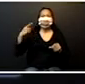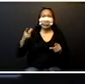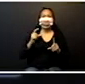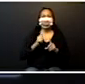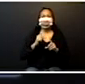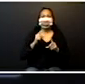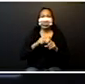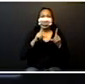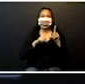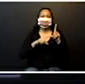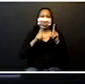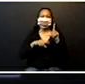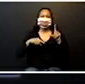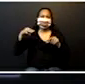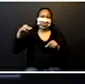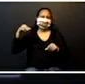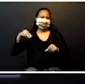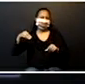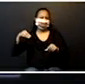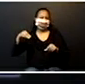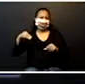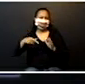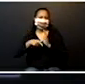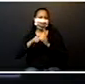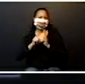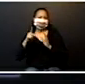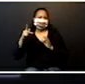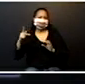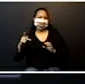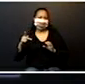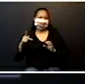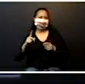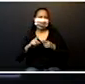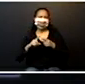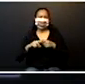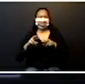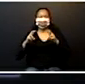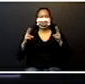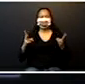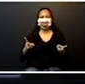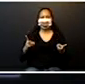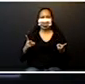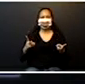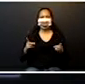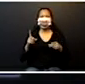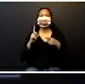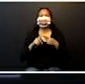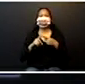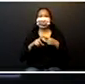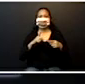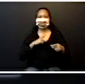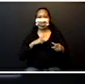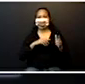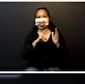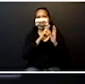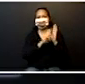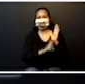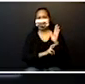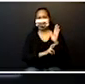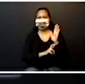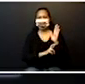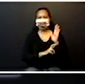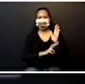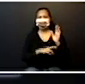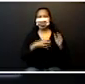colocou M? Por que essa diferença? Porque existe uma regra na ortografia da língua portuguesa que